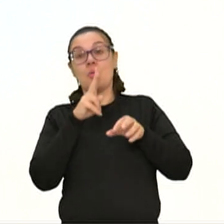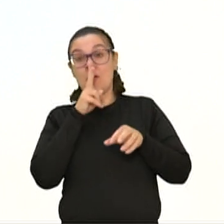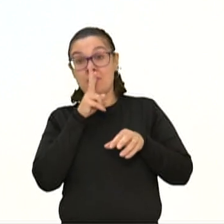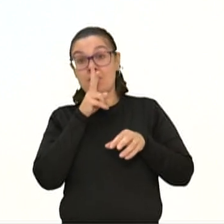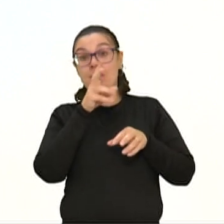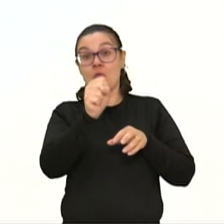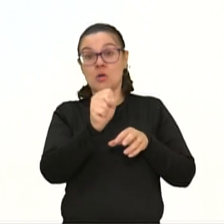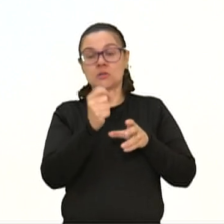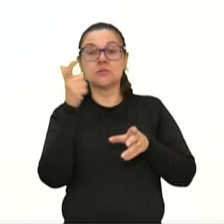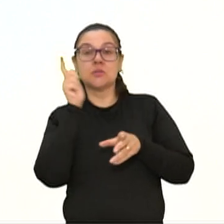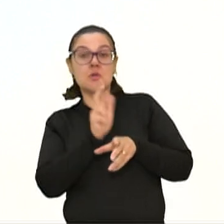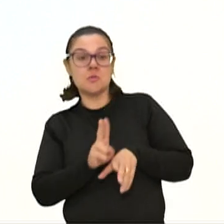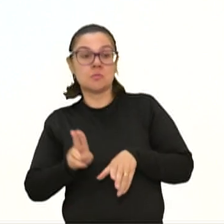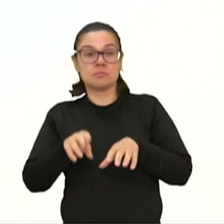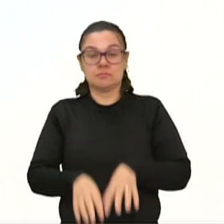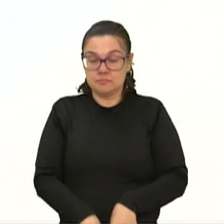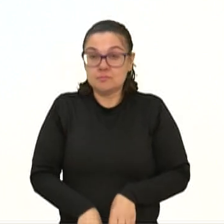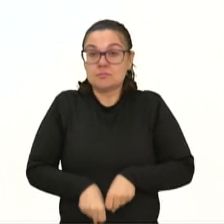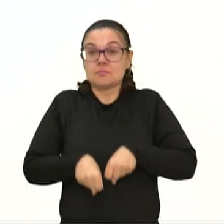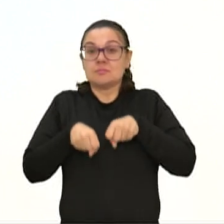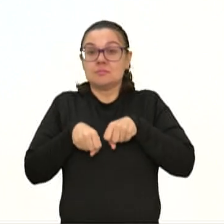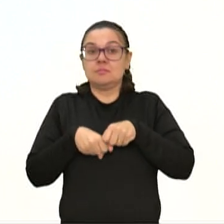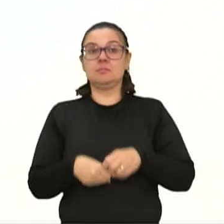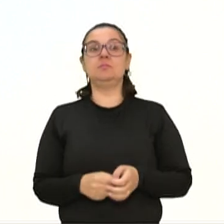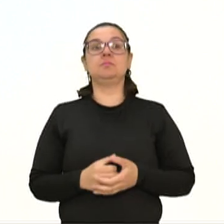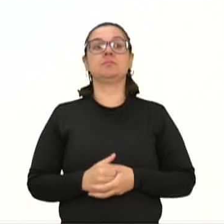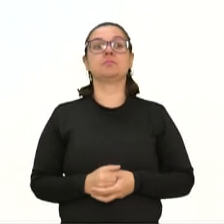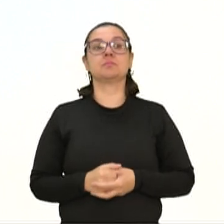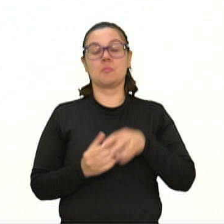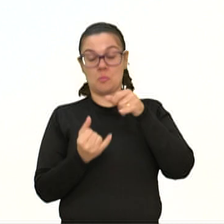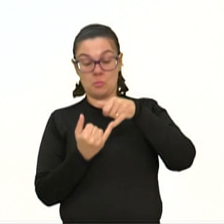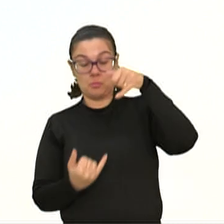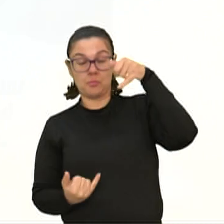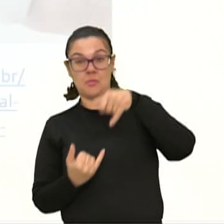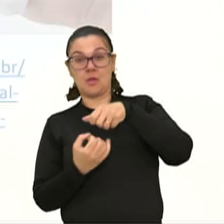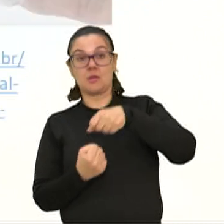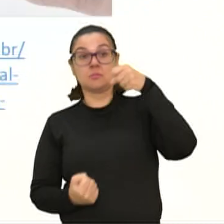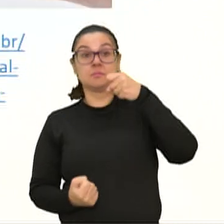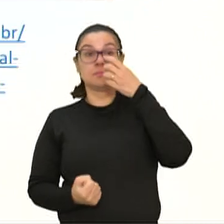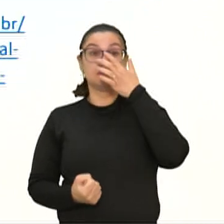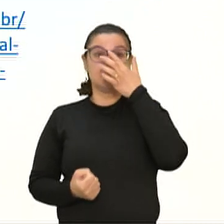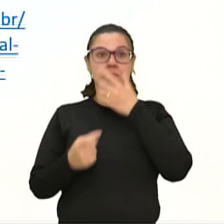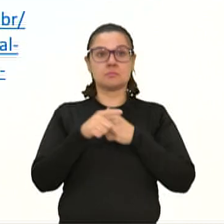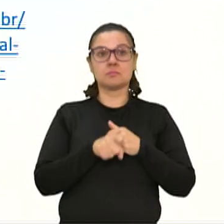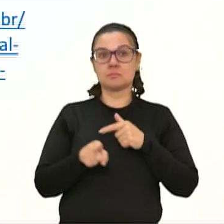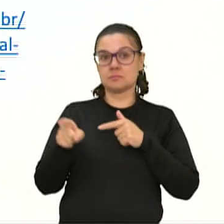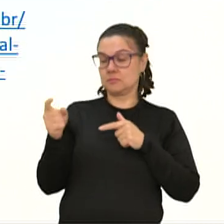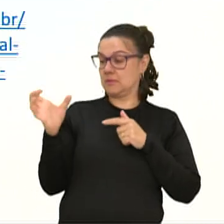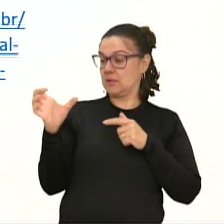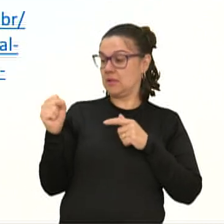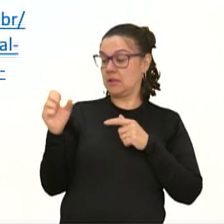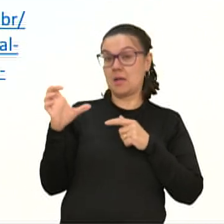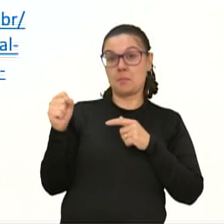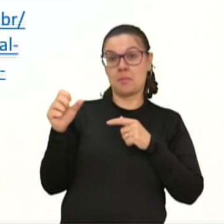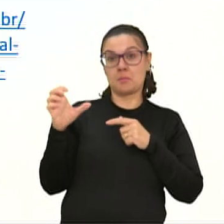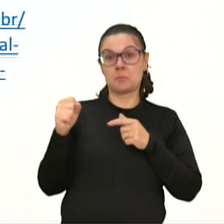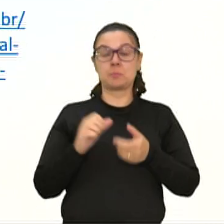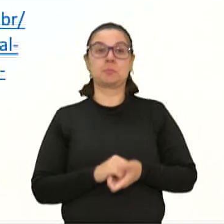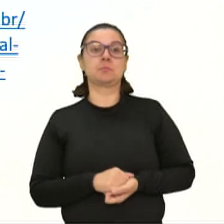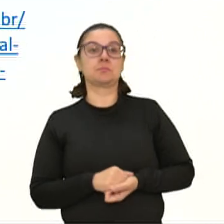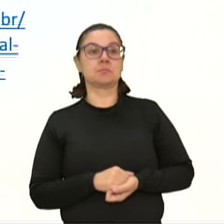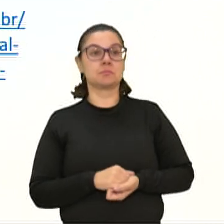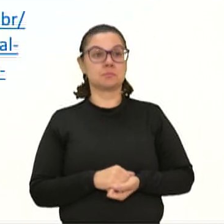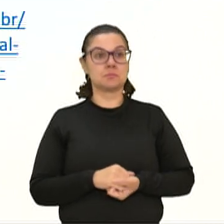que você usou para subir a máquina. E aqui tem um que é manual,